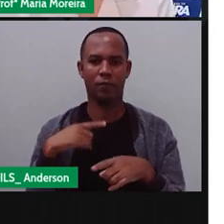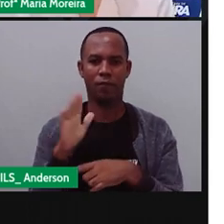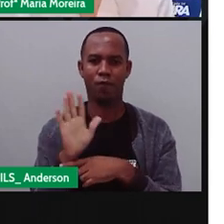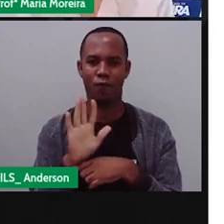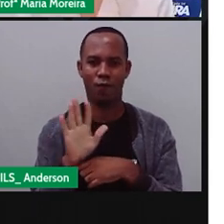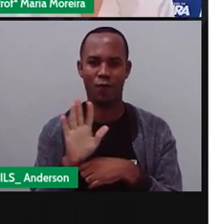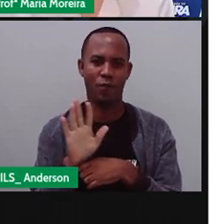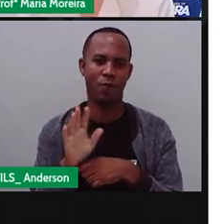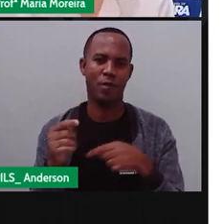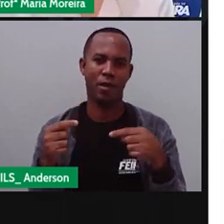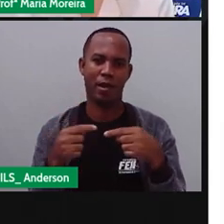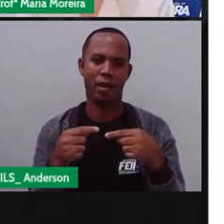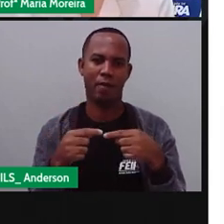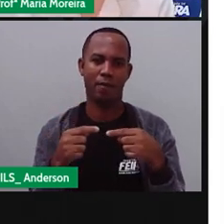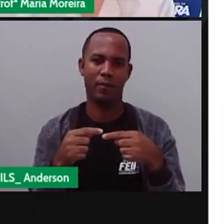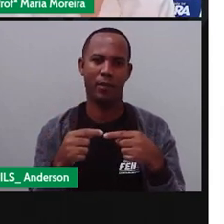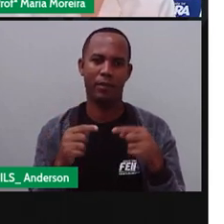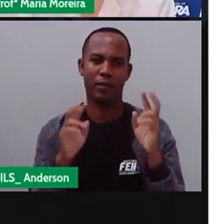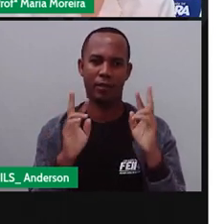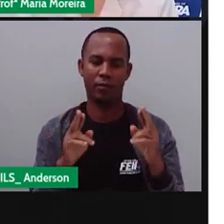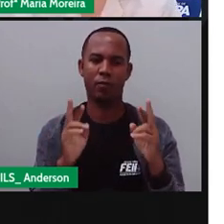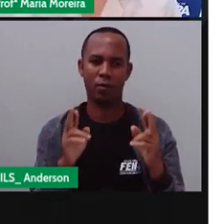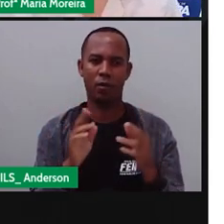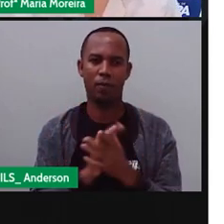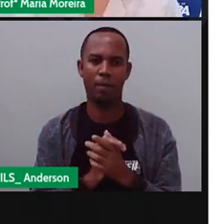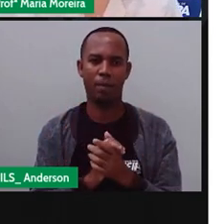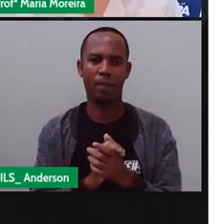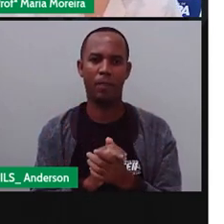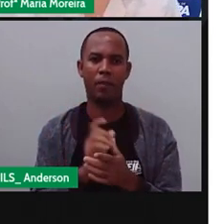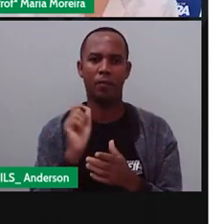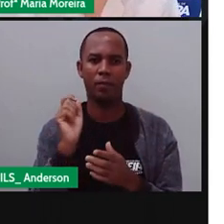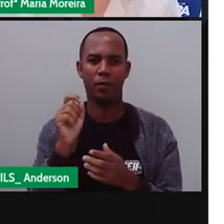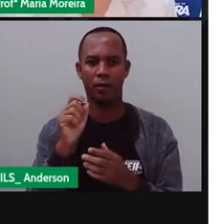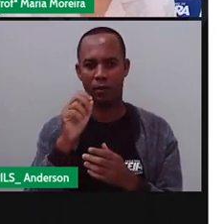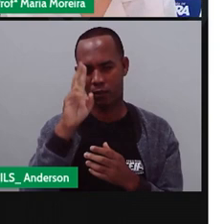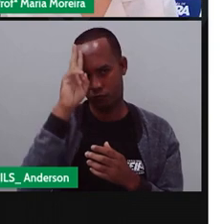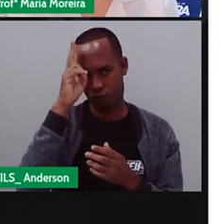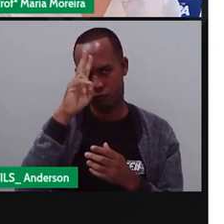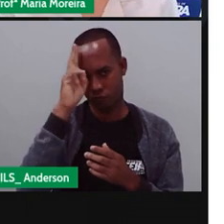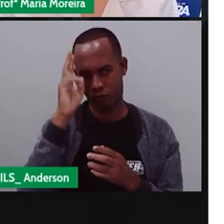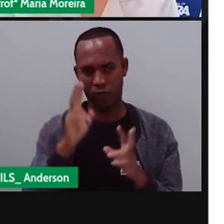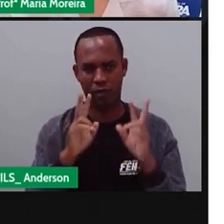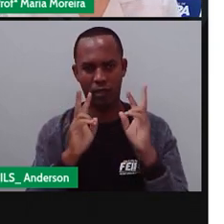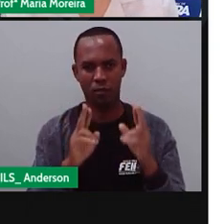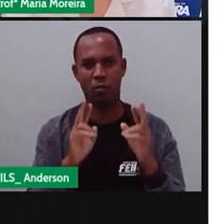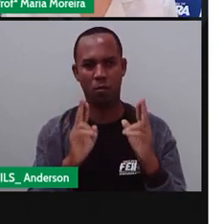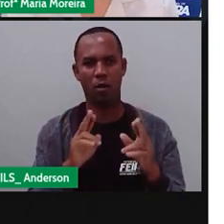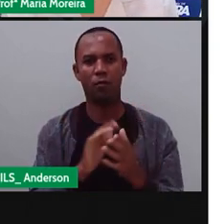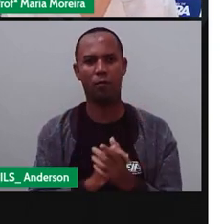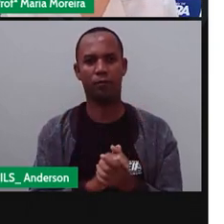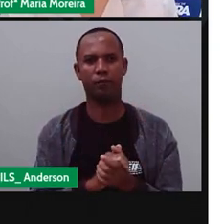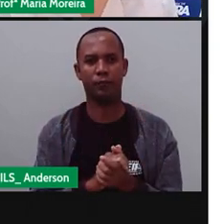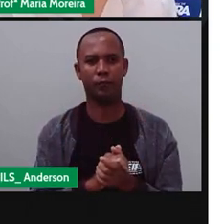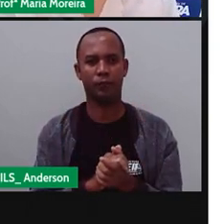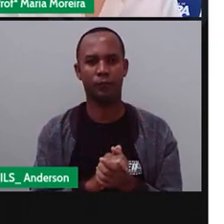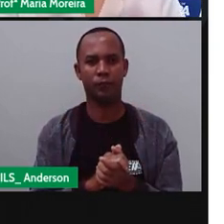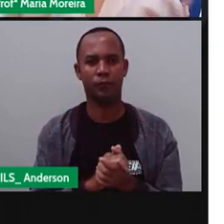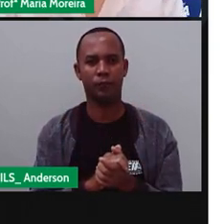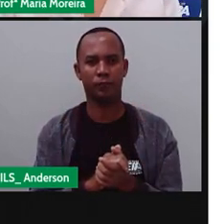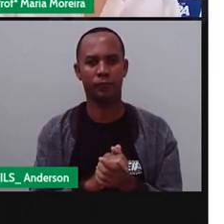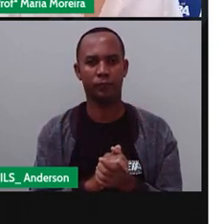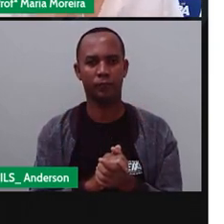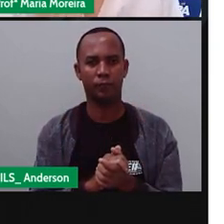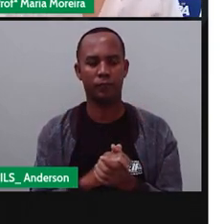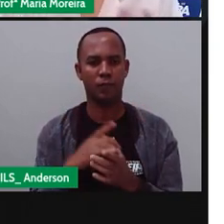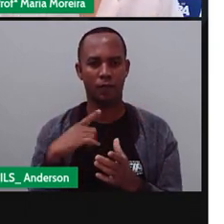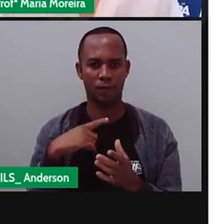Shrek, que ele conta justamente isso. Depois do fim, acontece o quê? Né? Então, esse